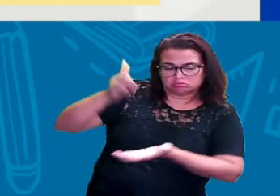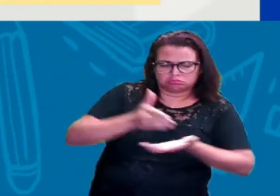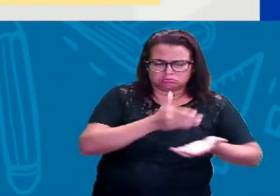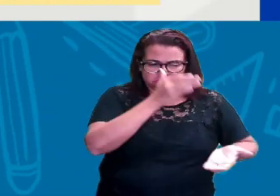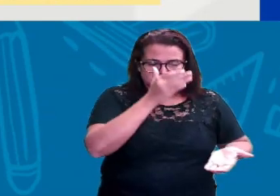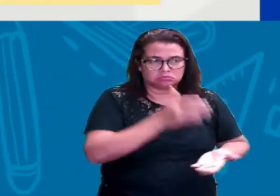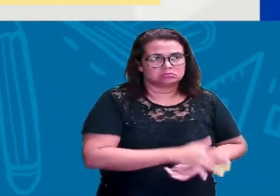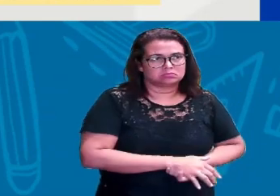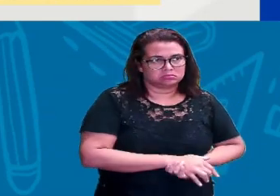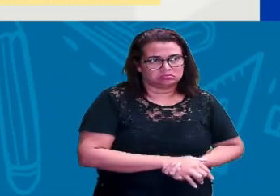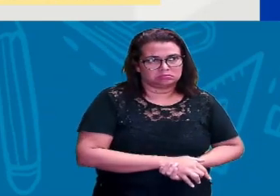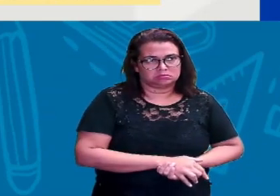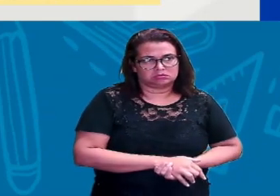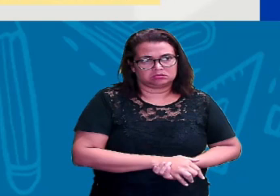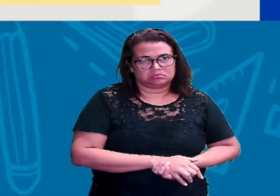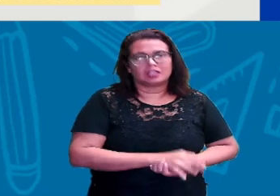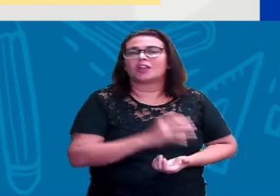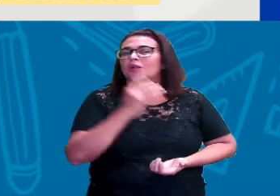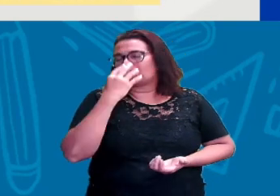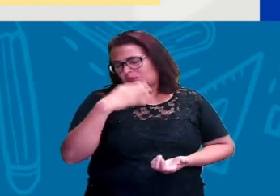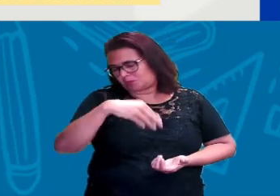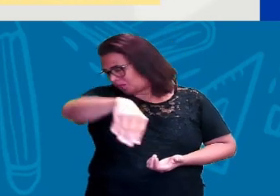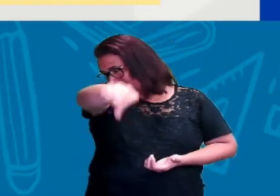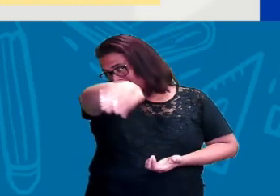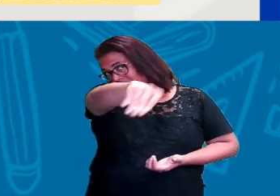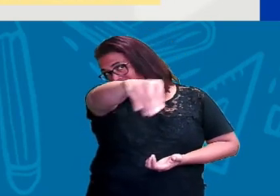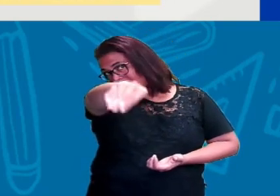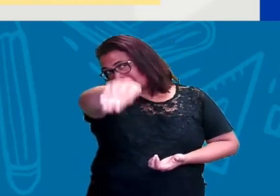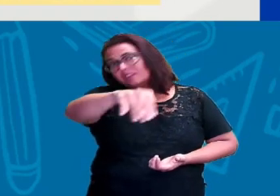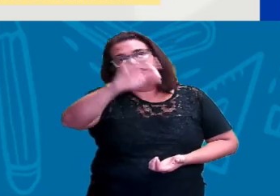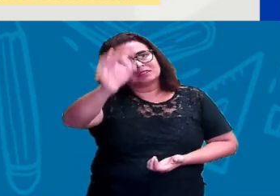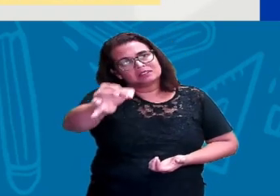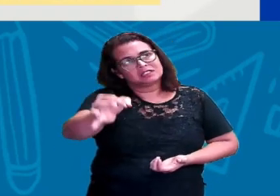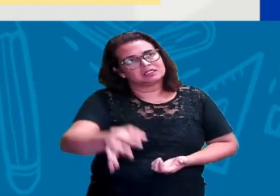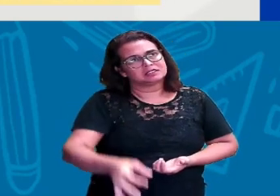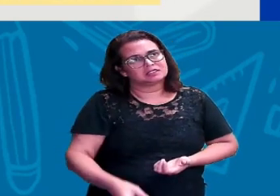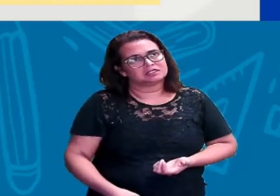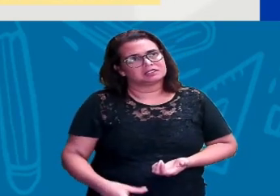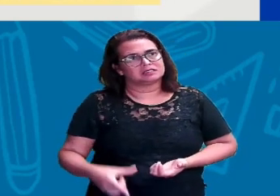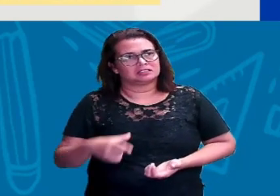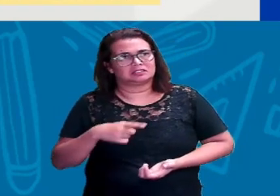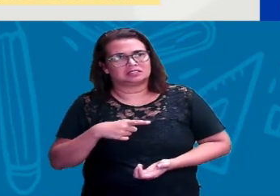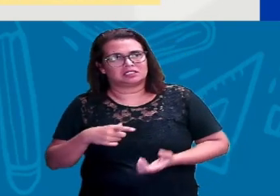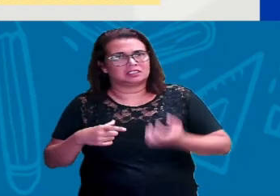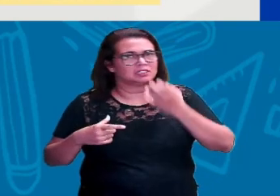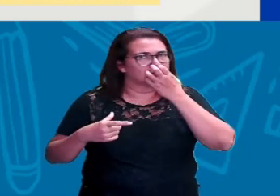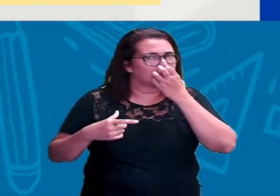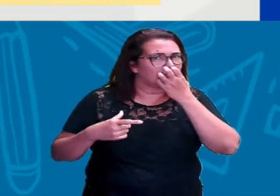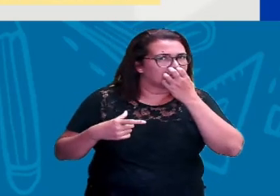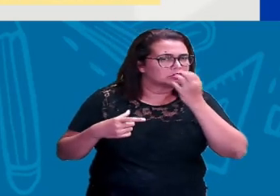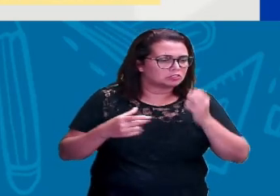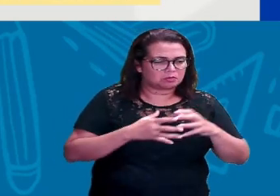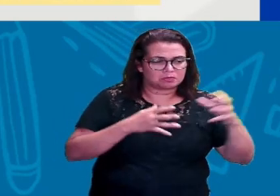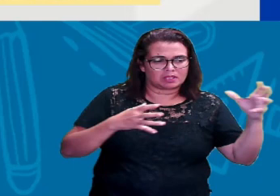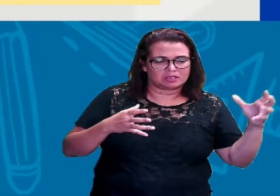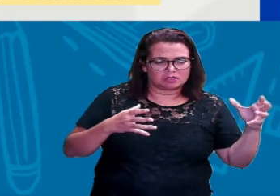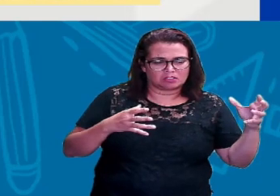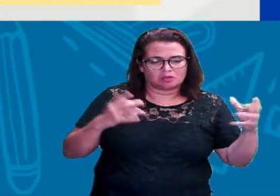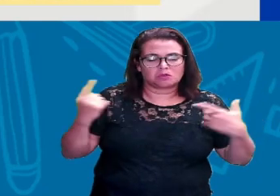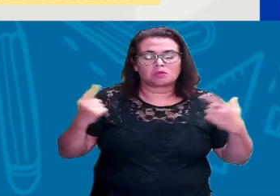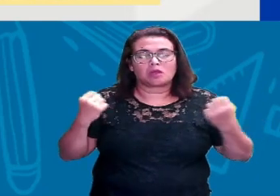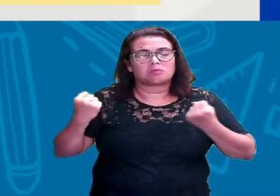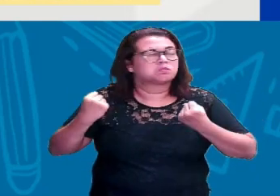esse cachorro aí pequenininho, né? Se tiver um cachorro maior, será que ele vai ser mais pesado do que o elefante,